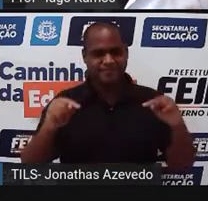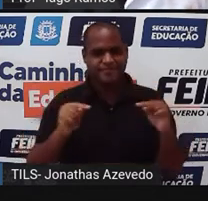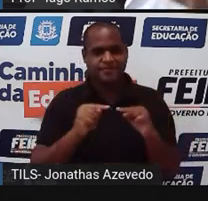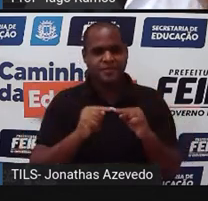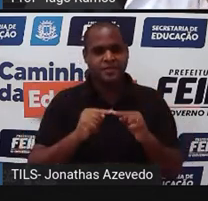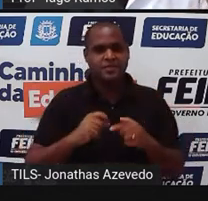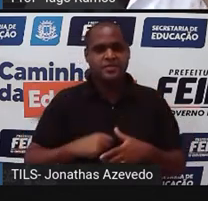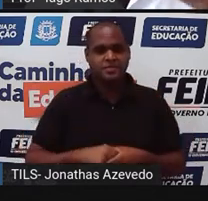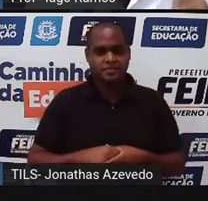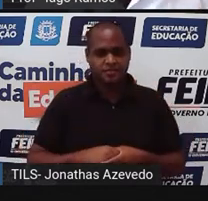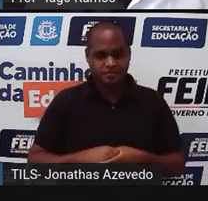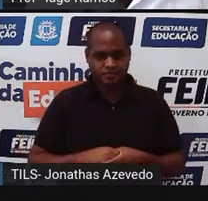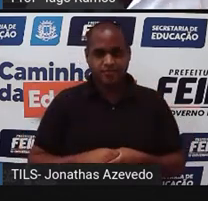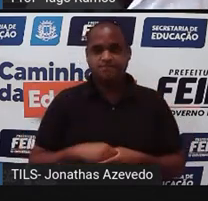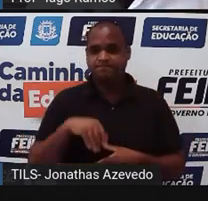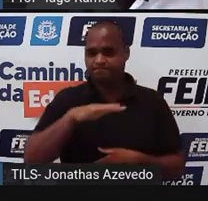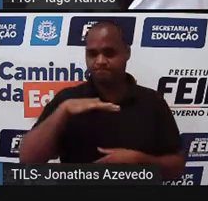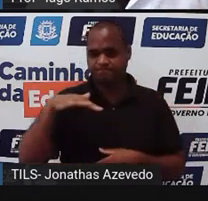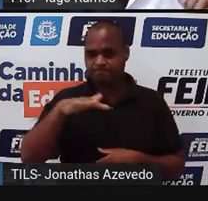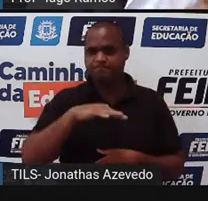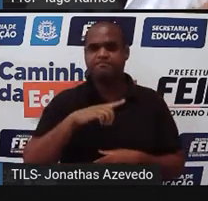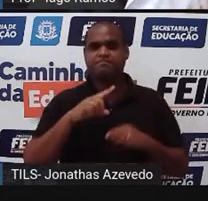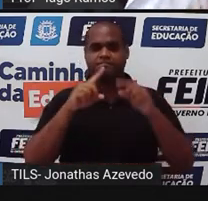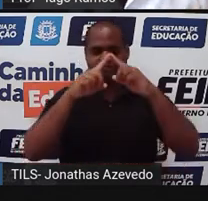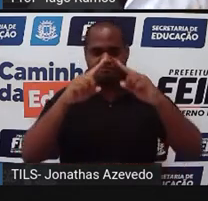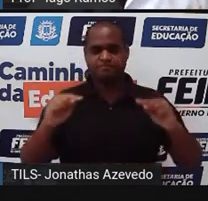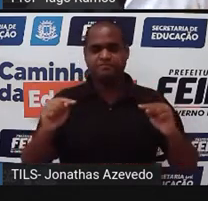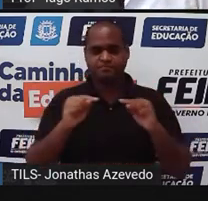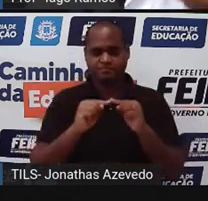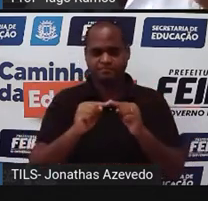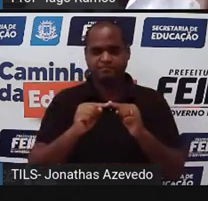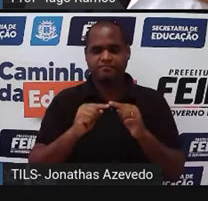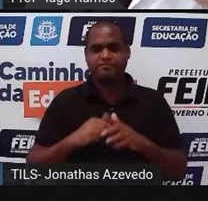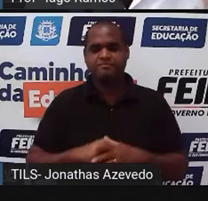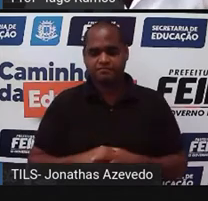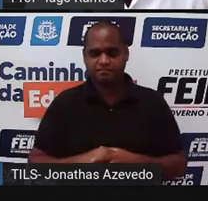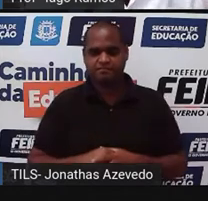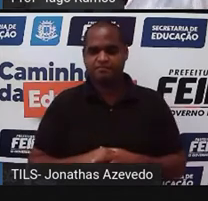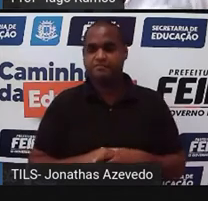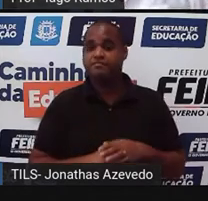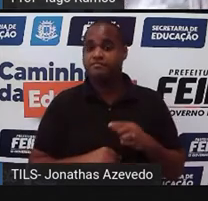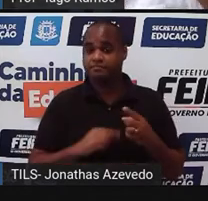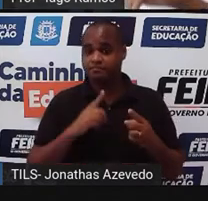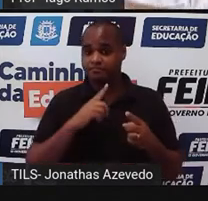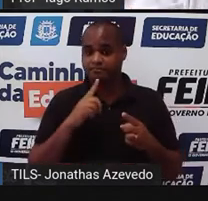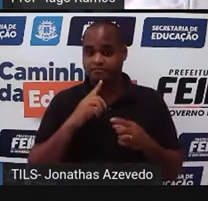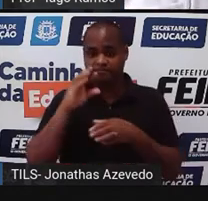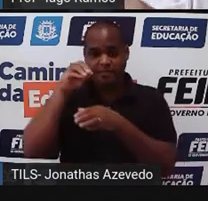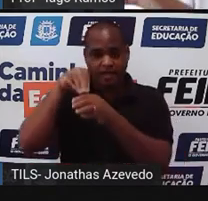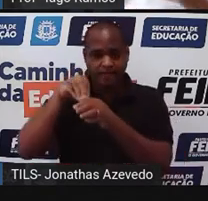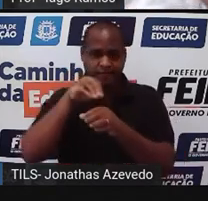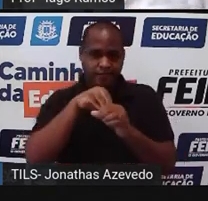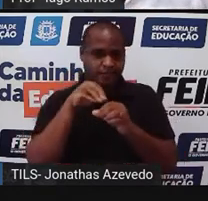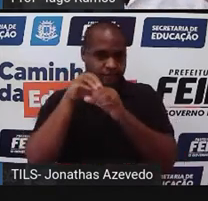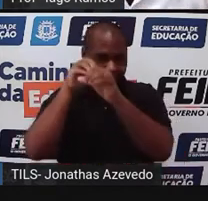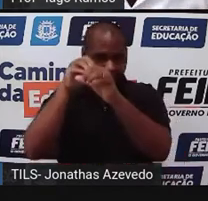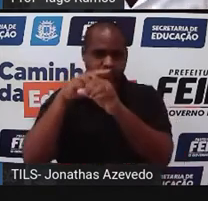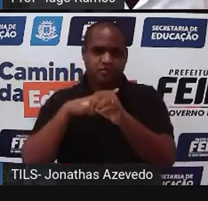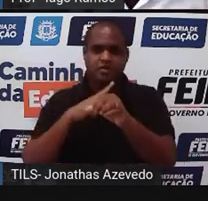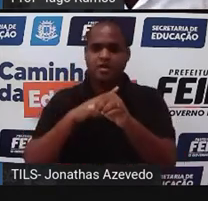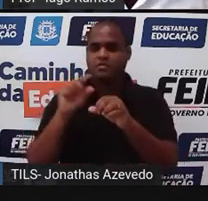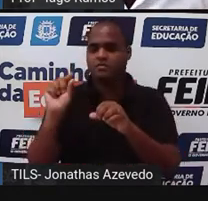Triângulo com a figura geométrica plana bom três ângulos internos três lados